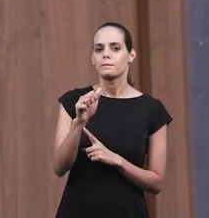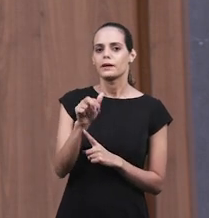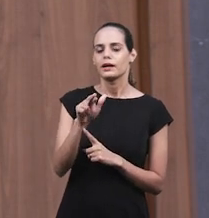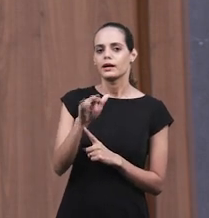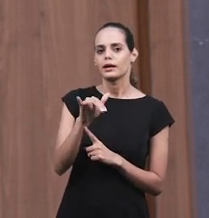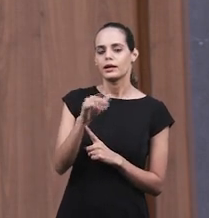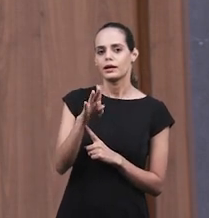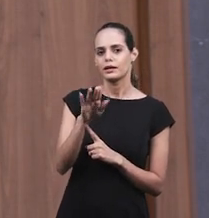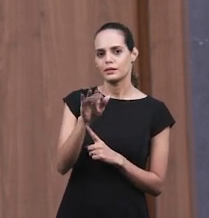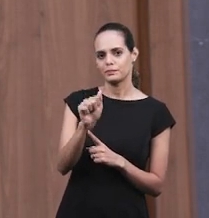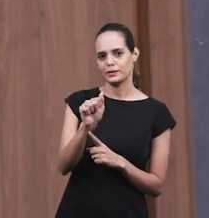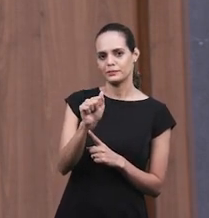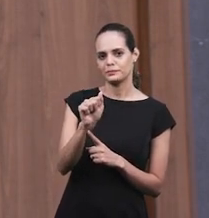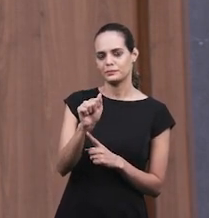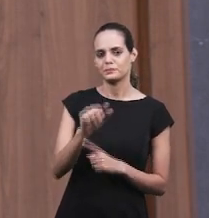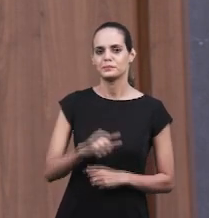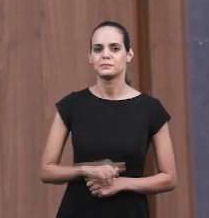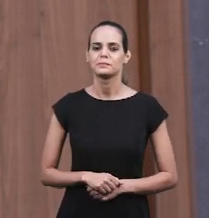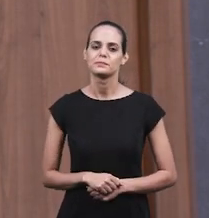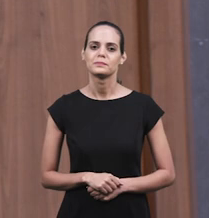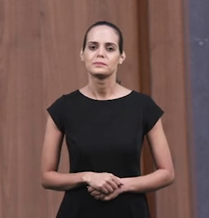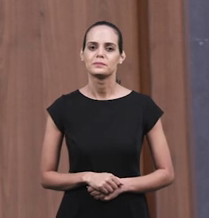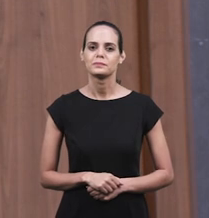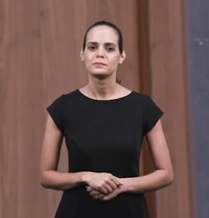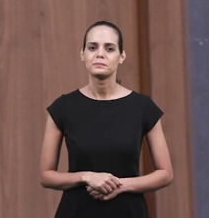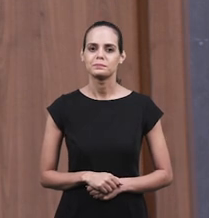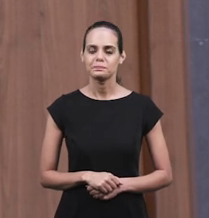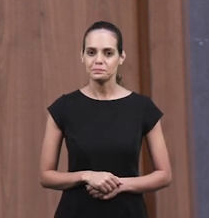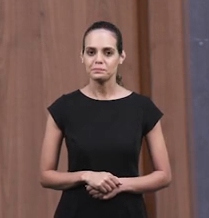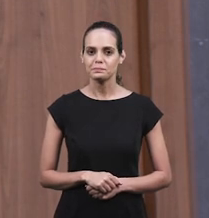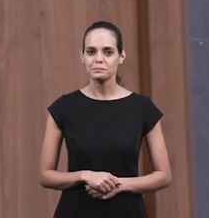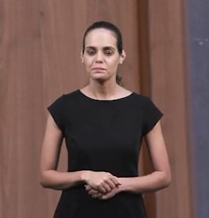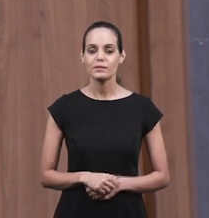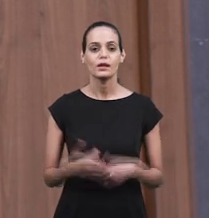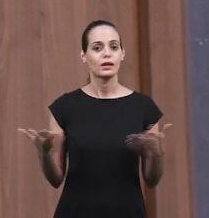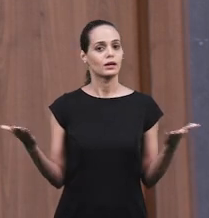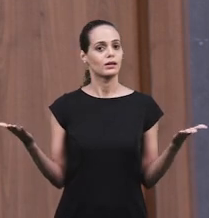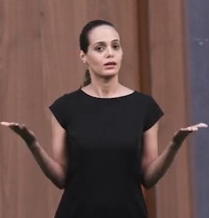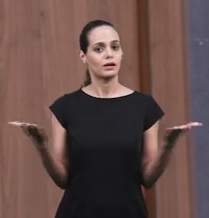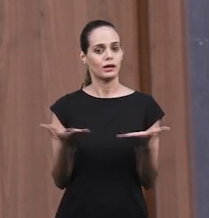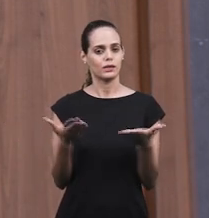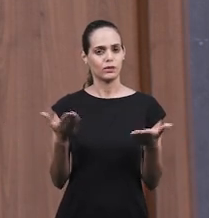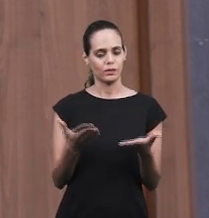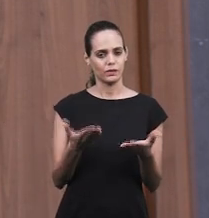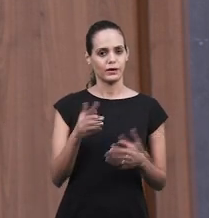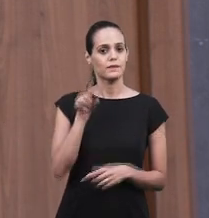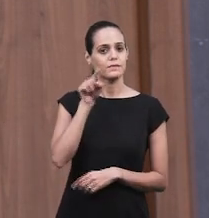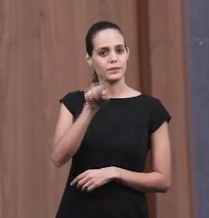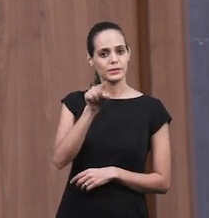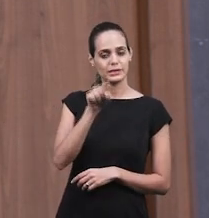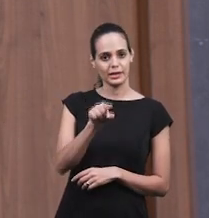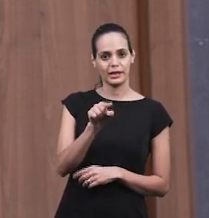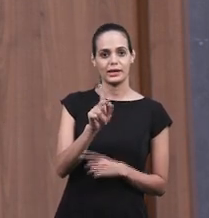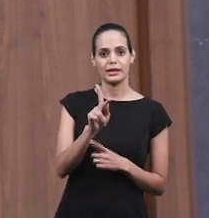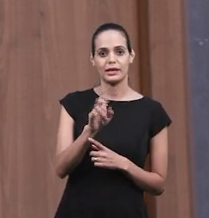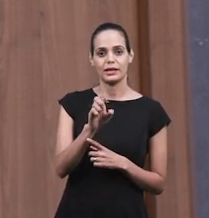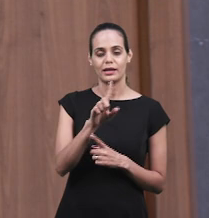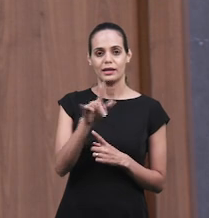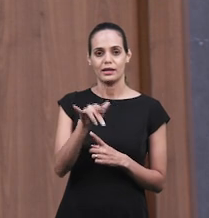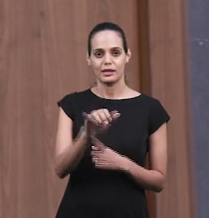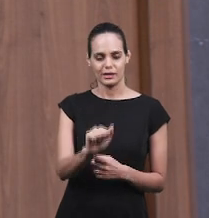Paraíba. E para a Késia, eu vou fazer a pergunta seguinte: Késia, nós vamos ver o que você tem a